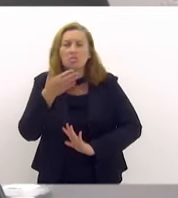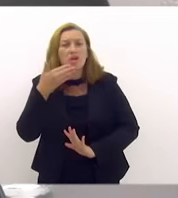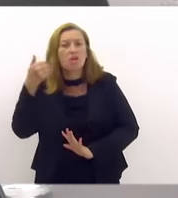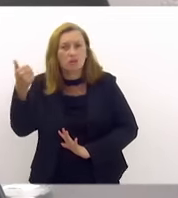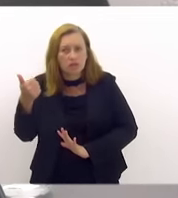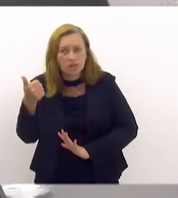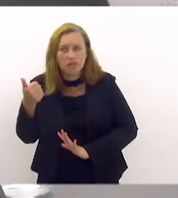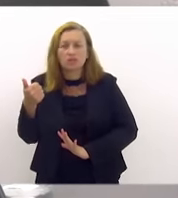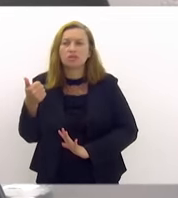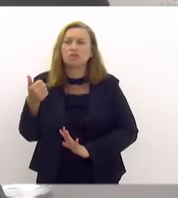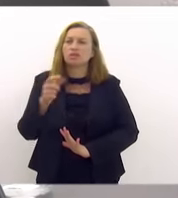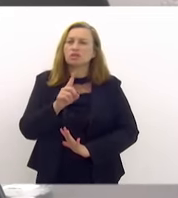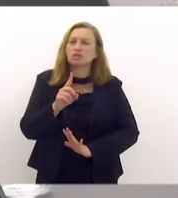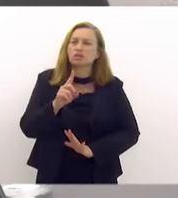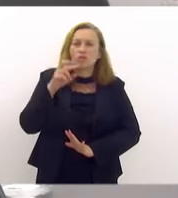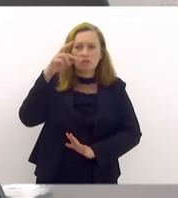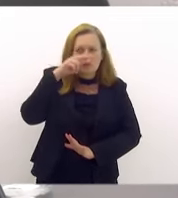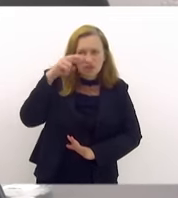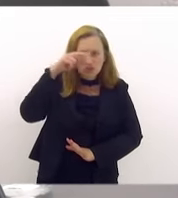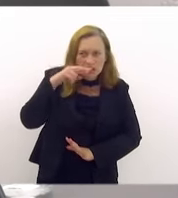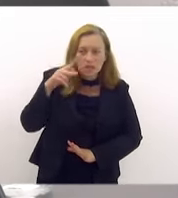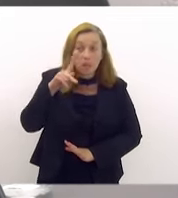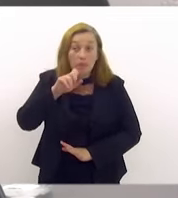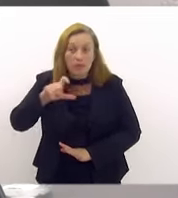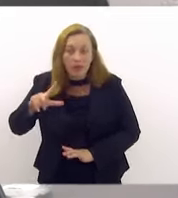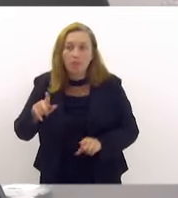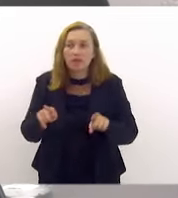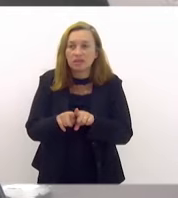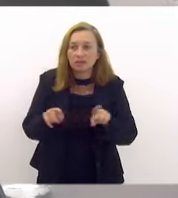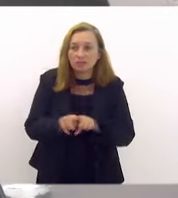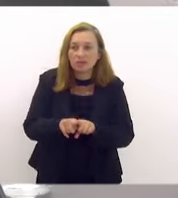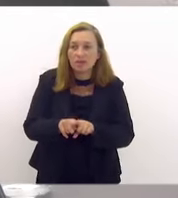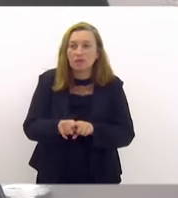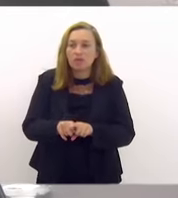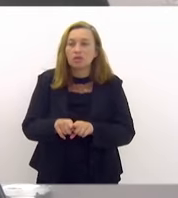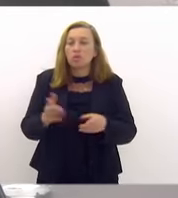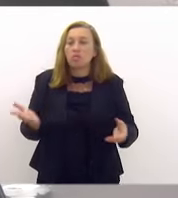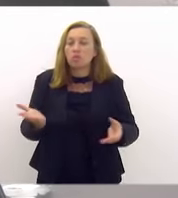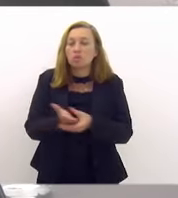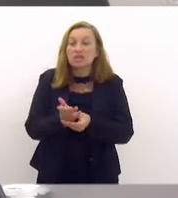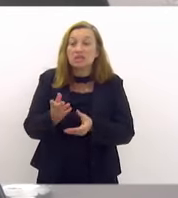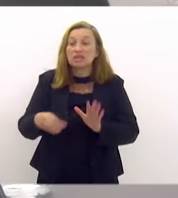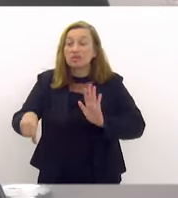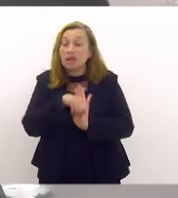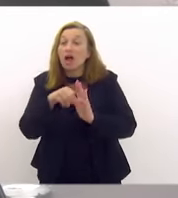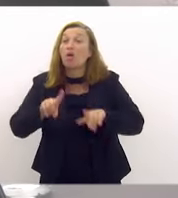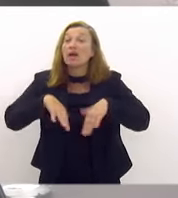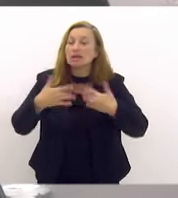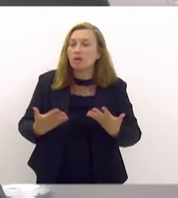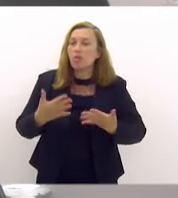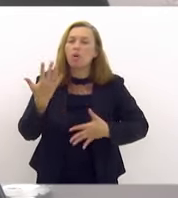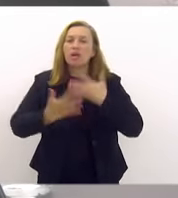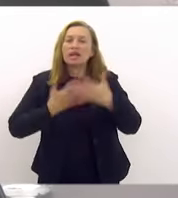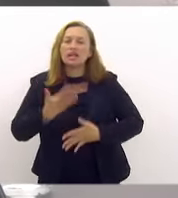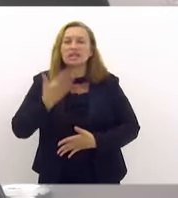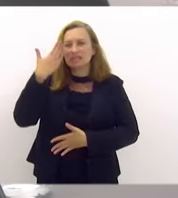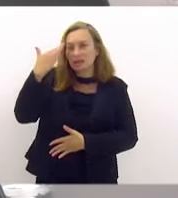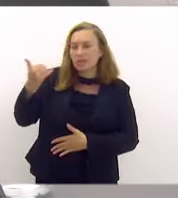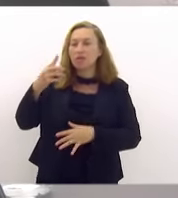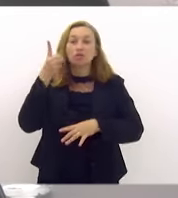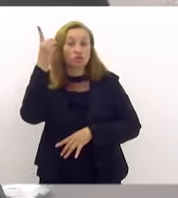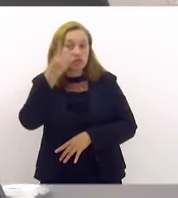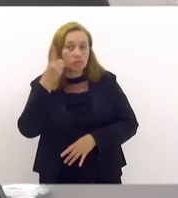né Não só na investigação penal mas também no processo criminal Então realmente é uma alegria saber que os